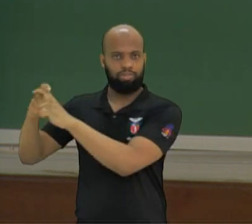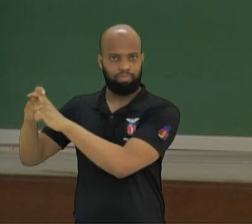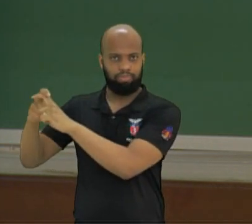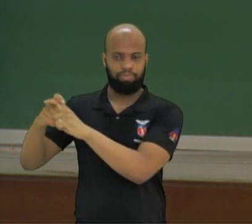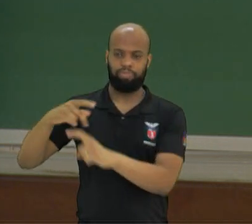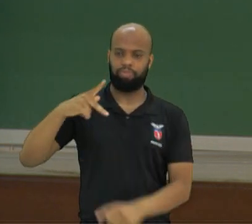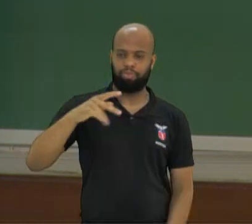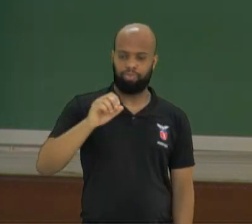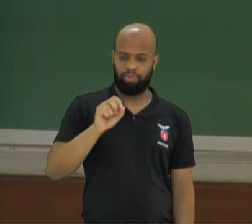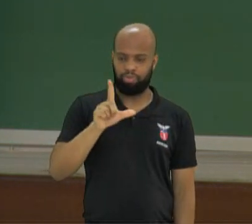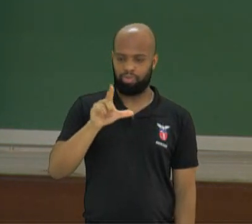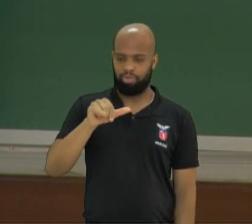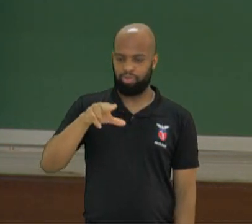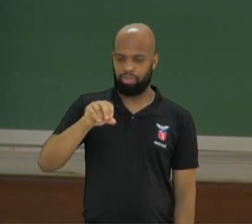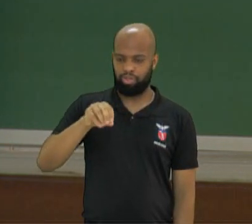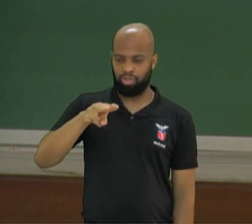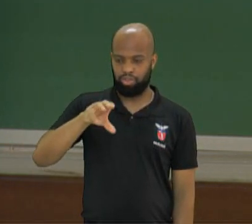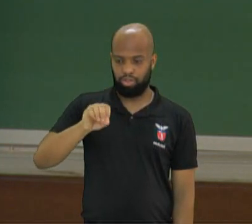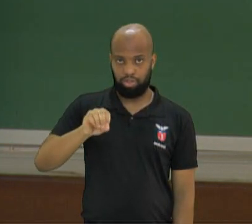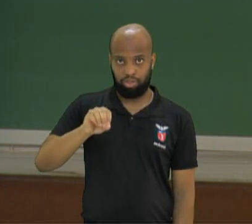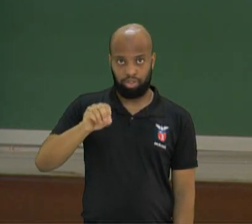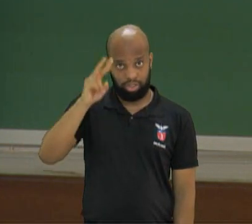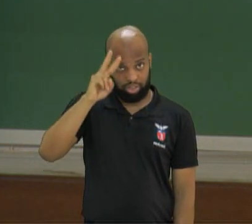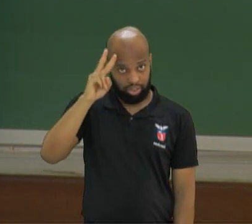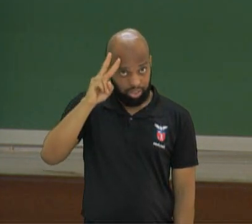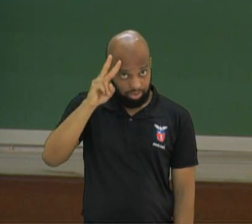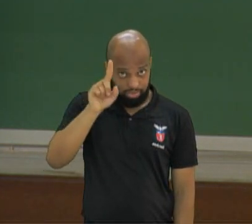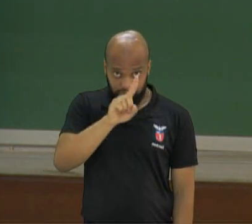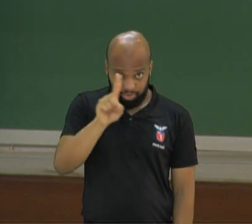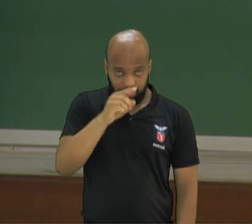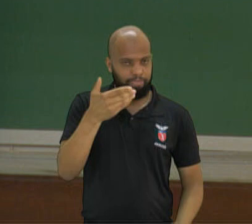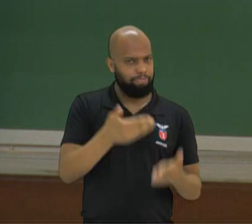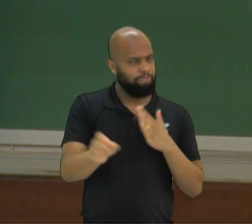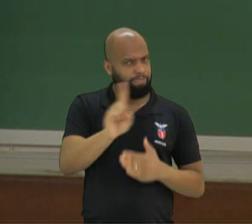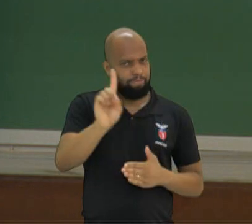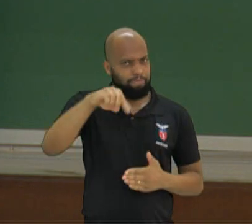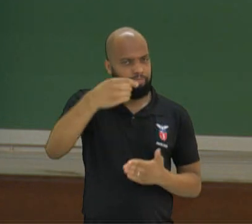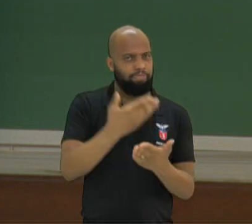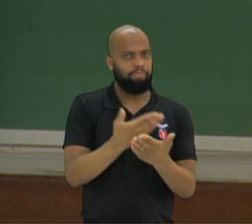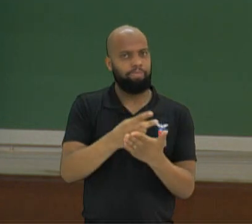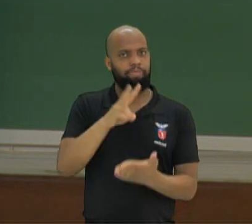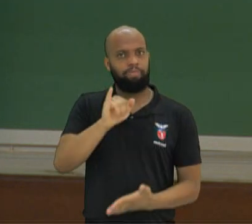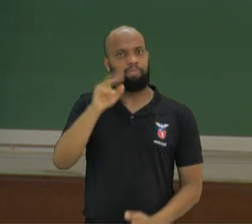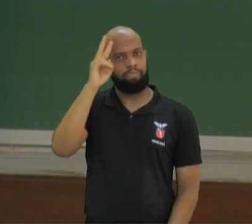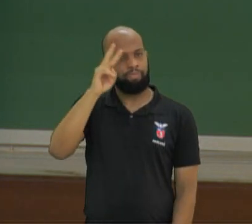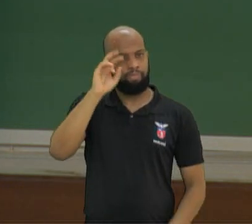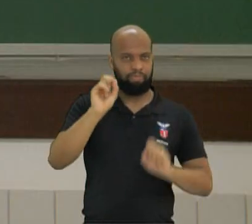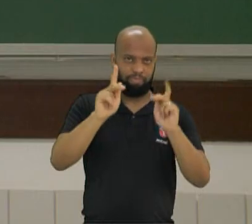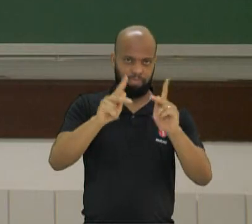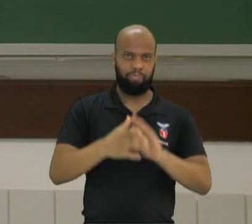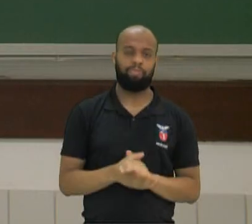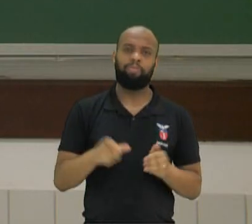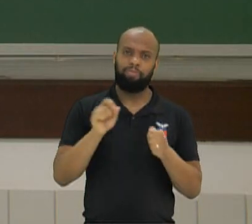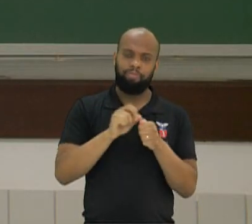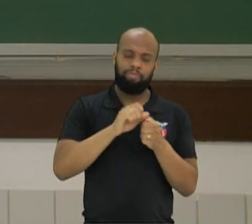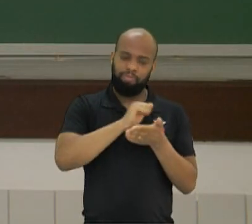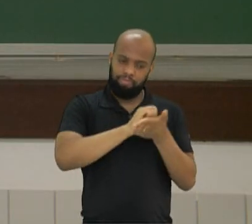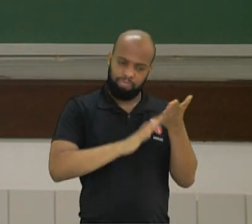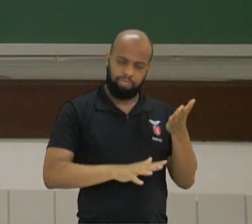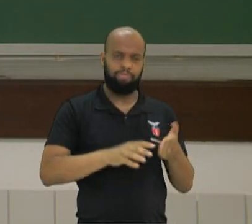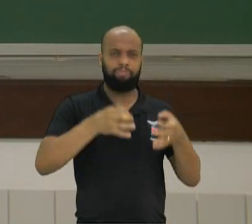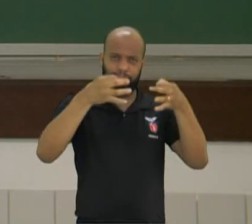polinômio? Não lembra? Então, não perca a próxima aula, que a gente vai dar uma recordada em polinômios, tá bom? Faça suas